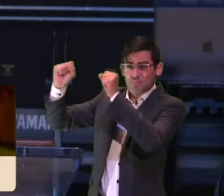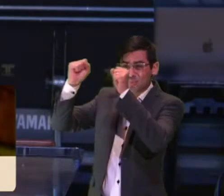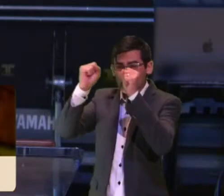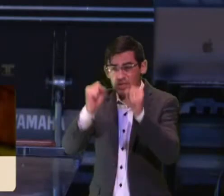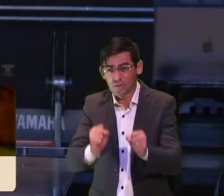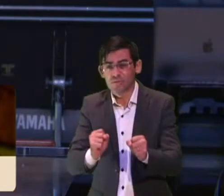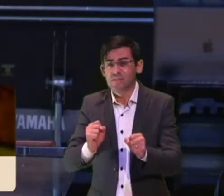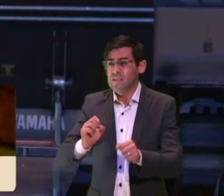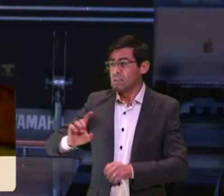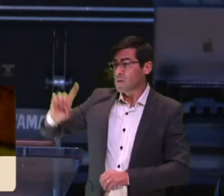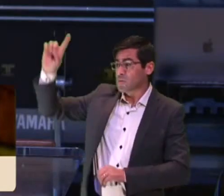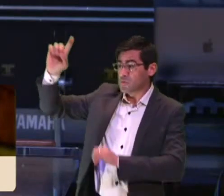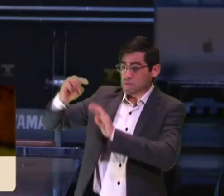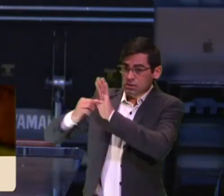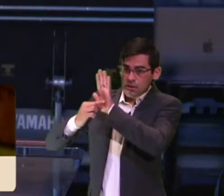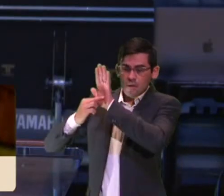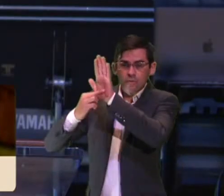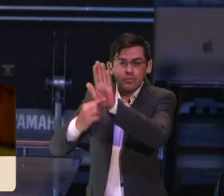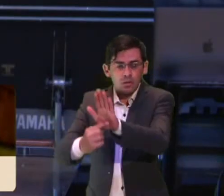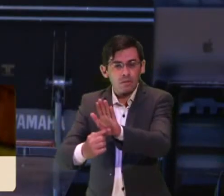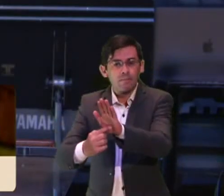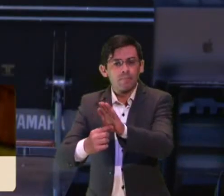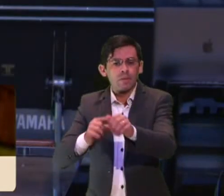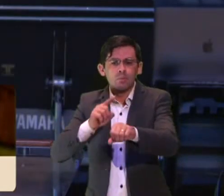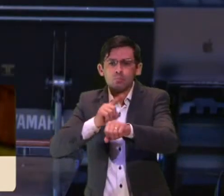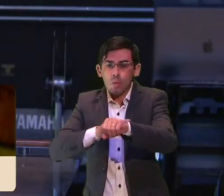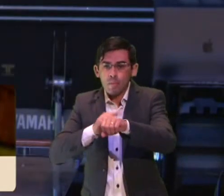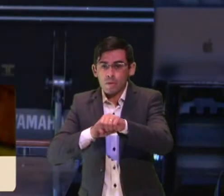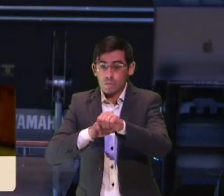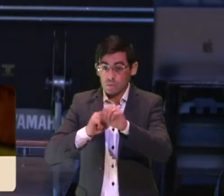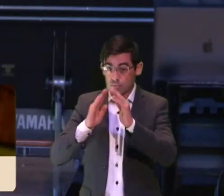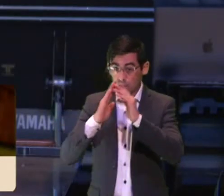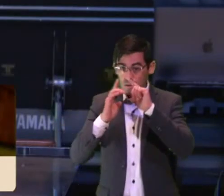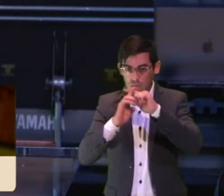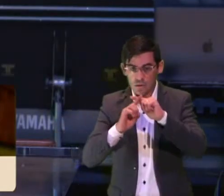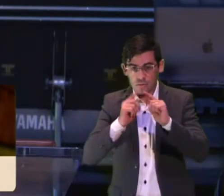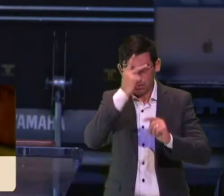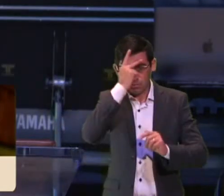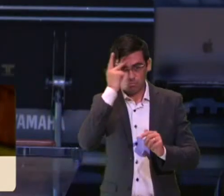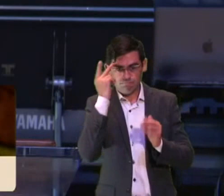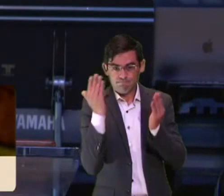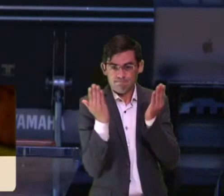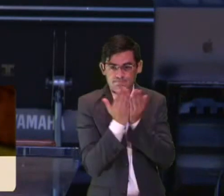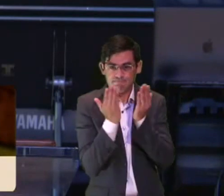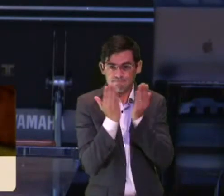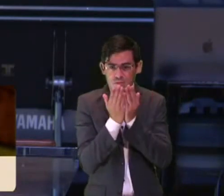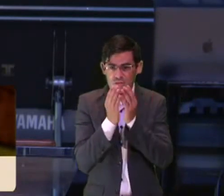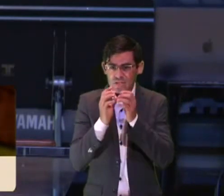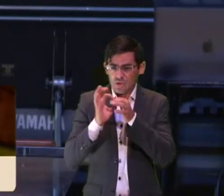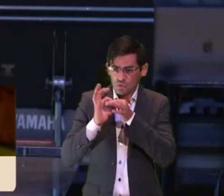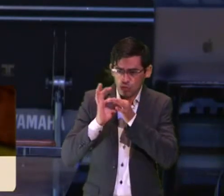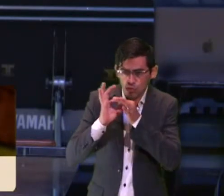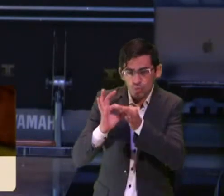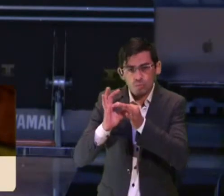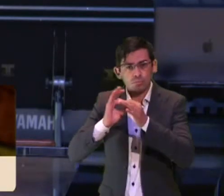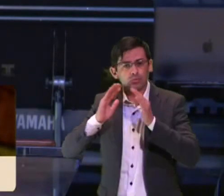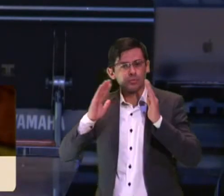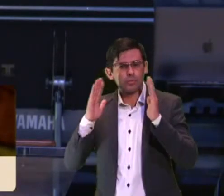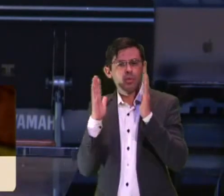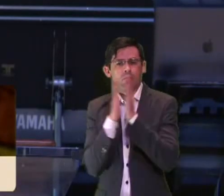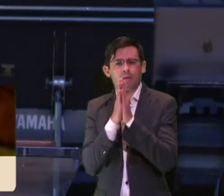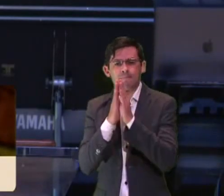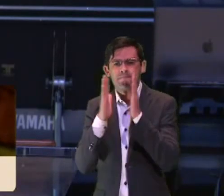Deus que se move quando a igreja se reúne para orar e ousadamente, numa postura